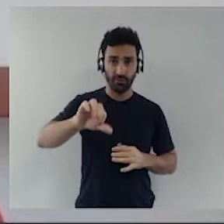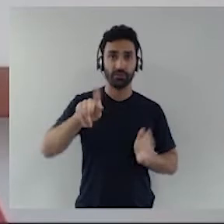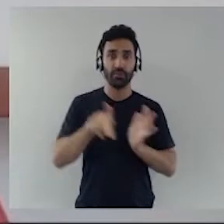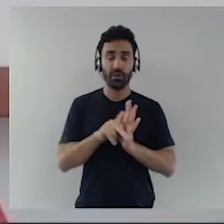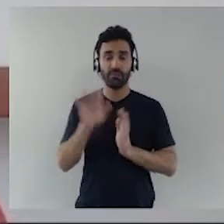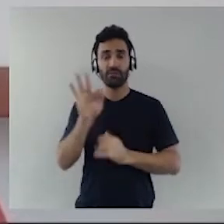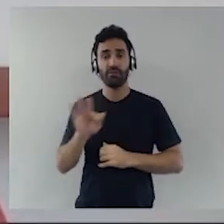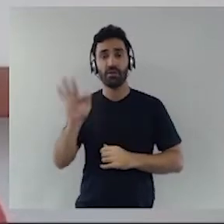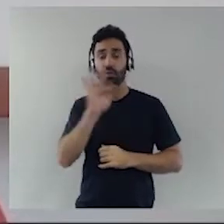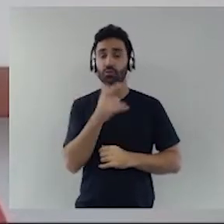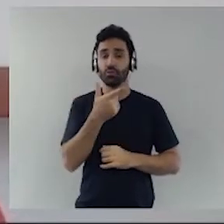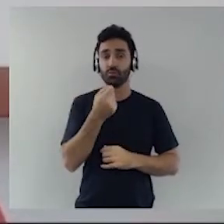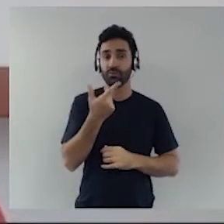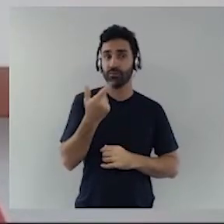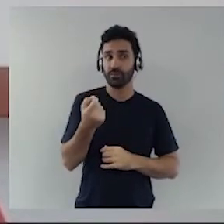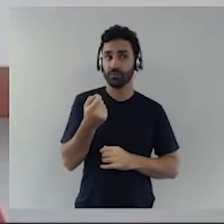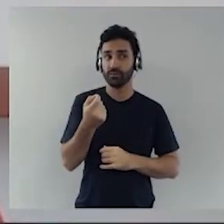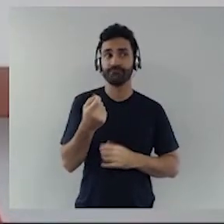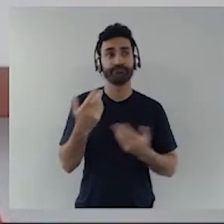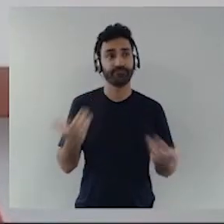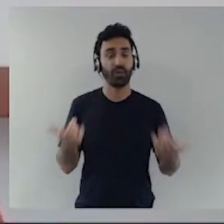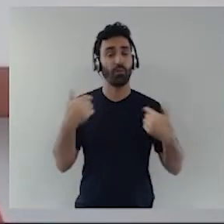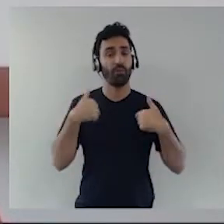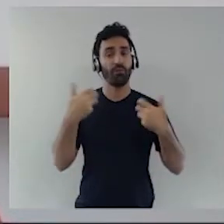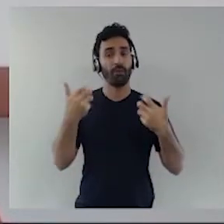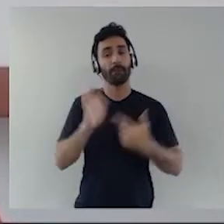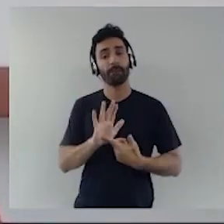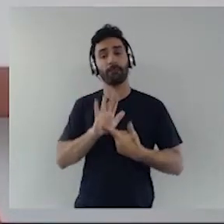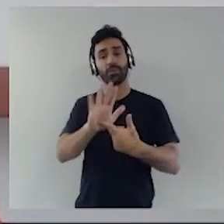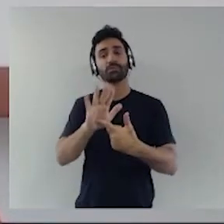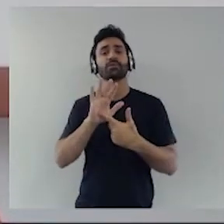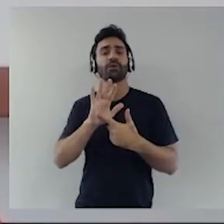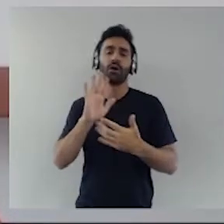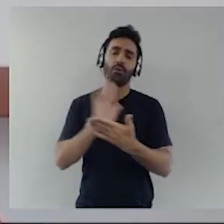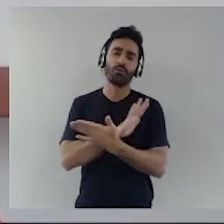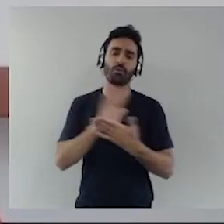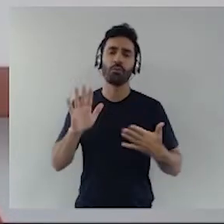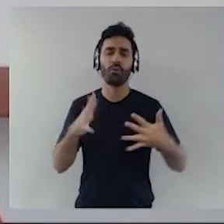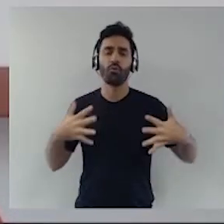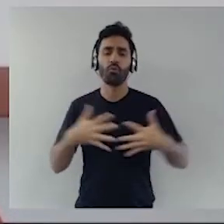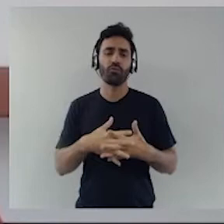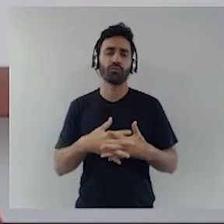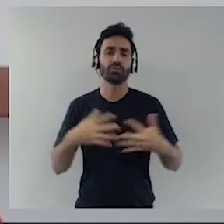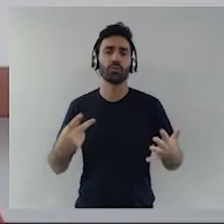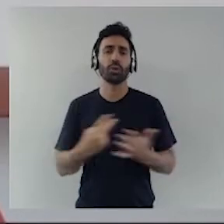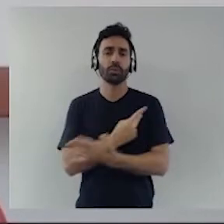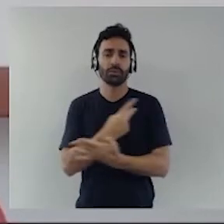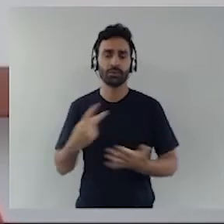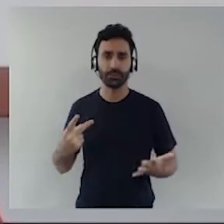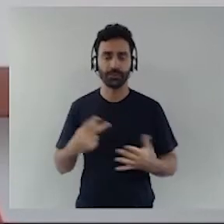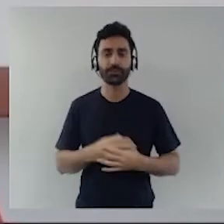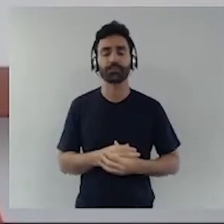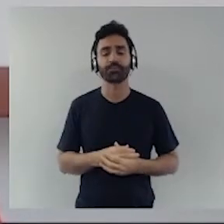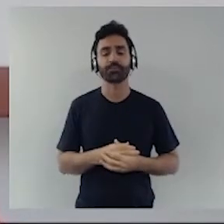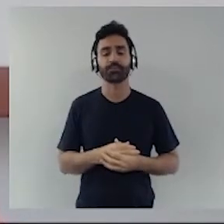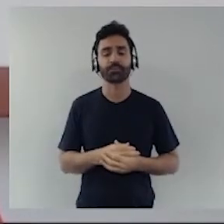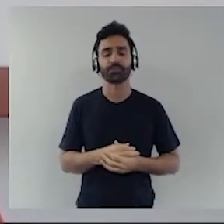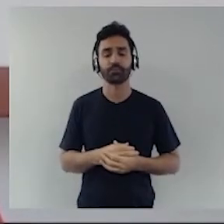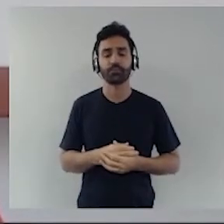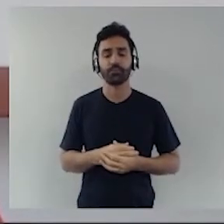de 2020 caminha aqui mostrar um pouco das confusões que foram criadas por esse ambiente a